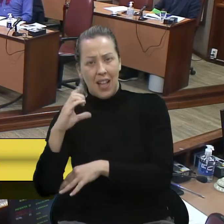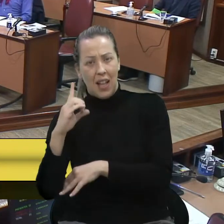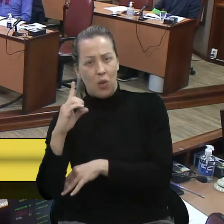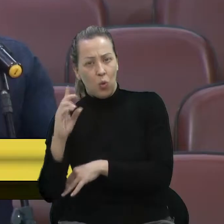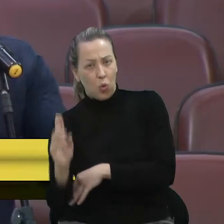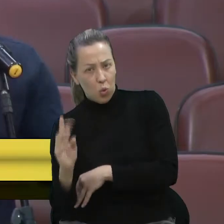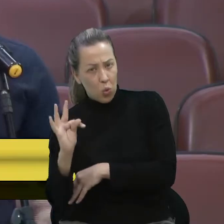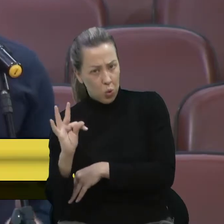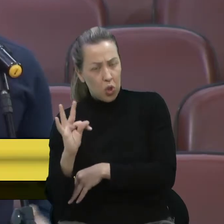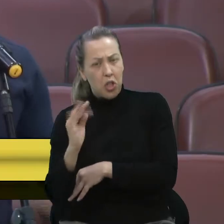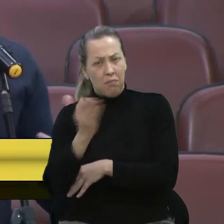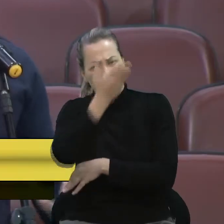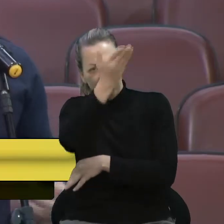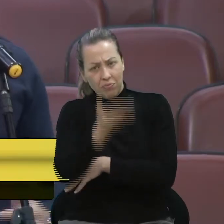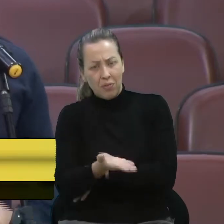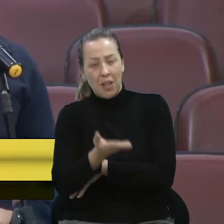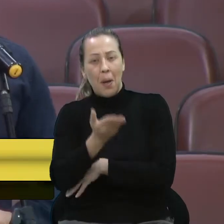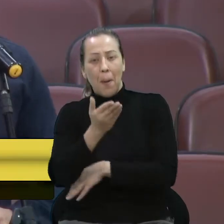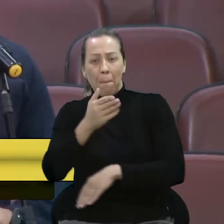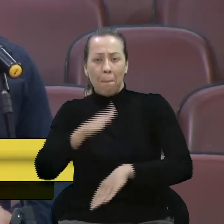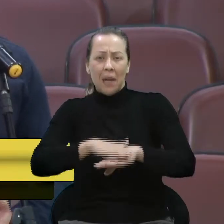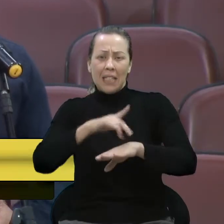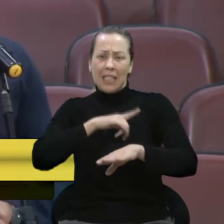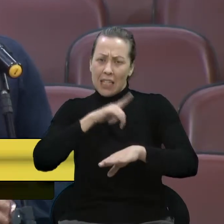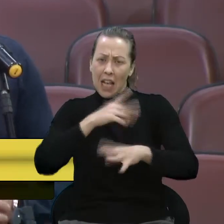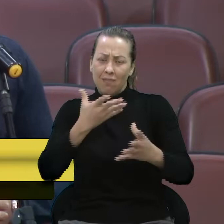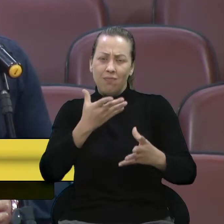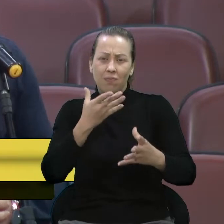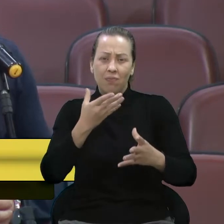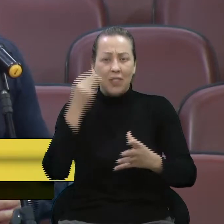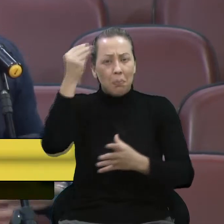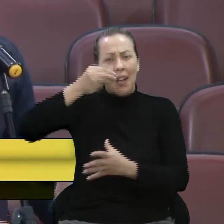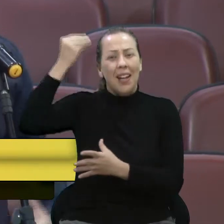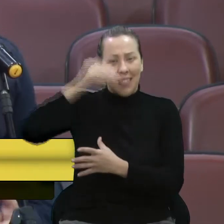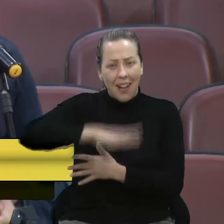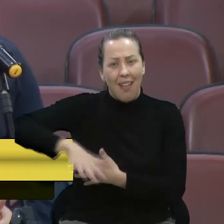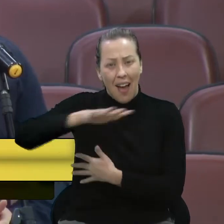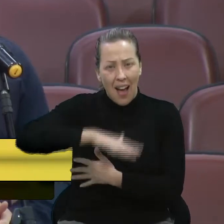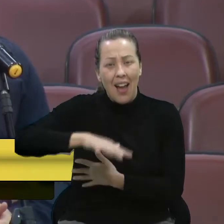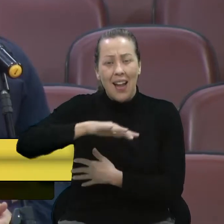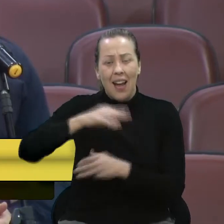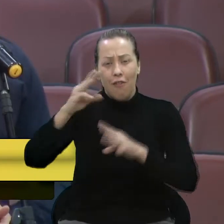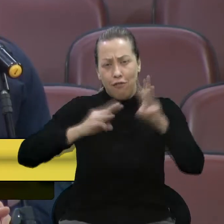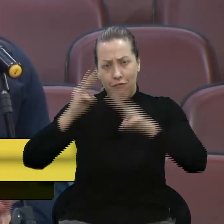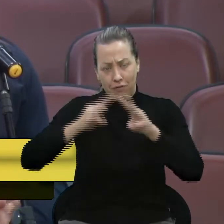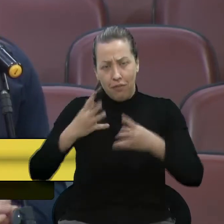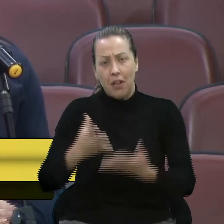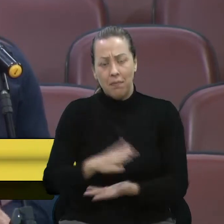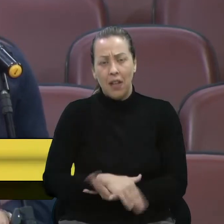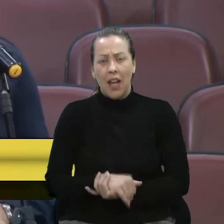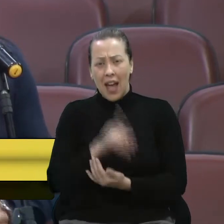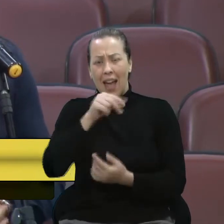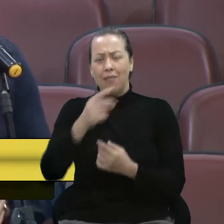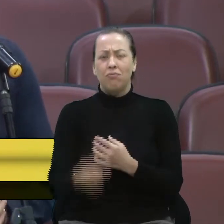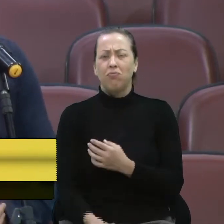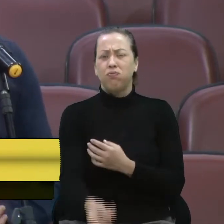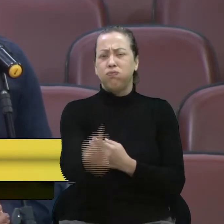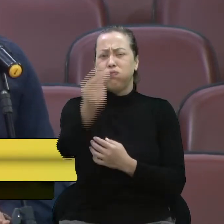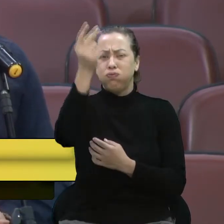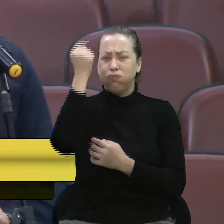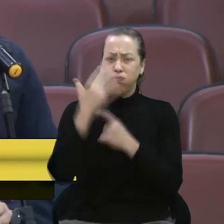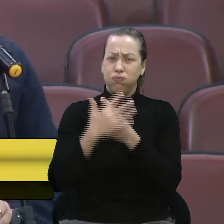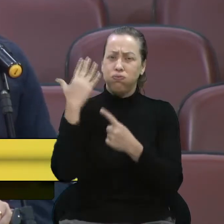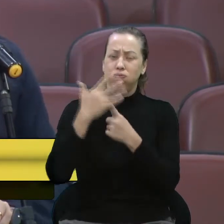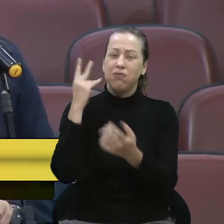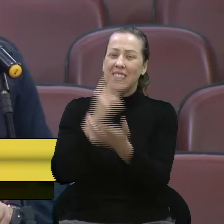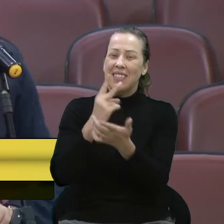é o cara mais próprio, já que defende a questão das vans, e é uma demanda antiga, chegou até o senhor